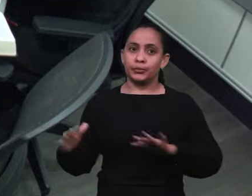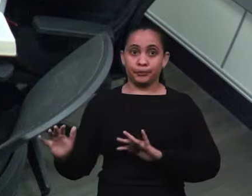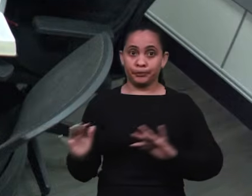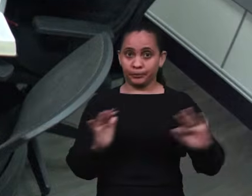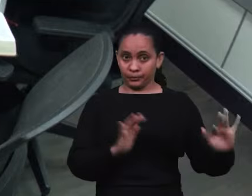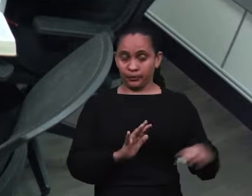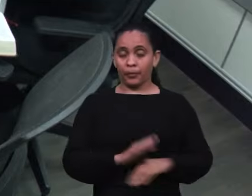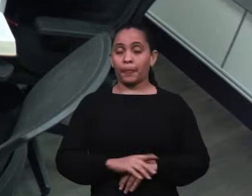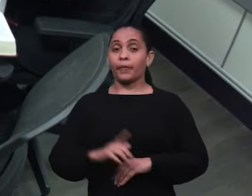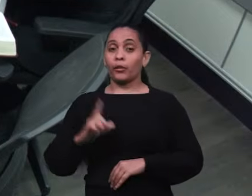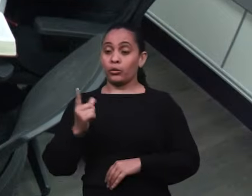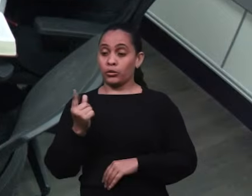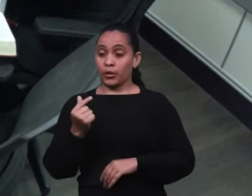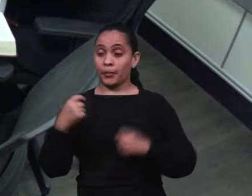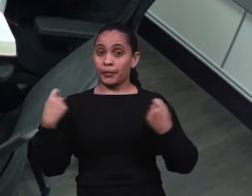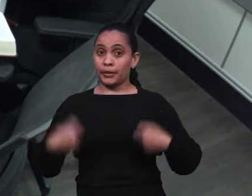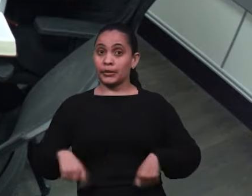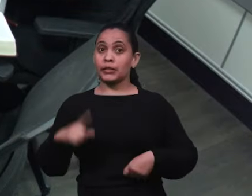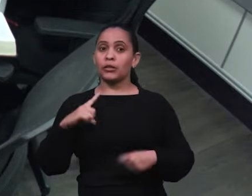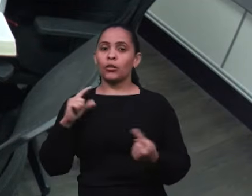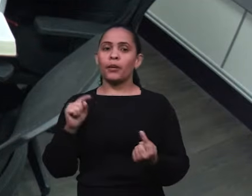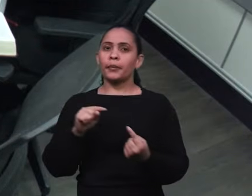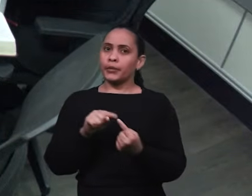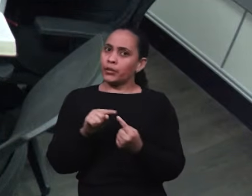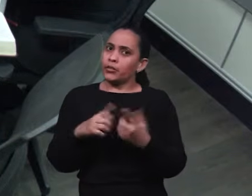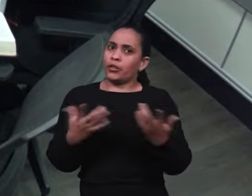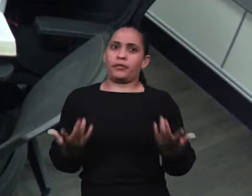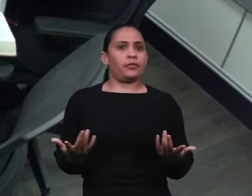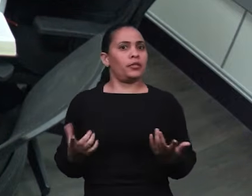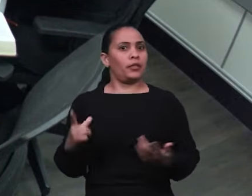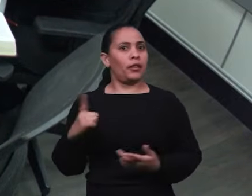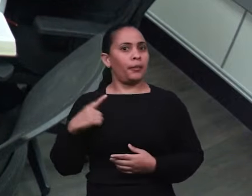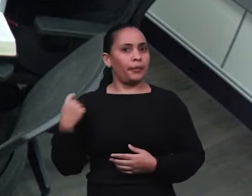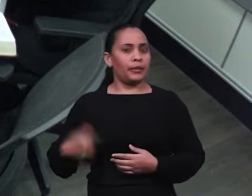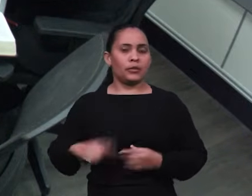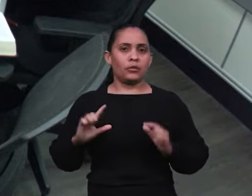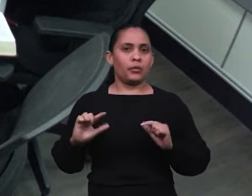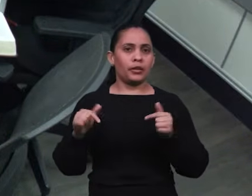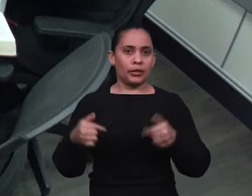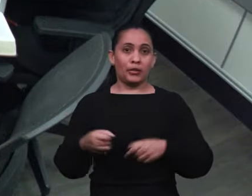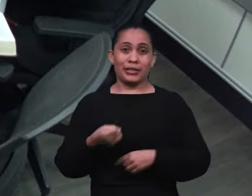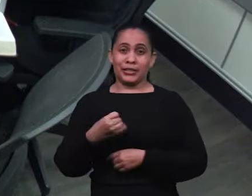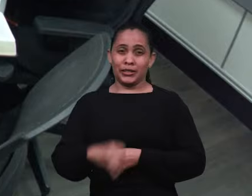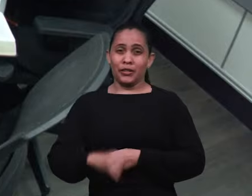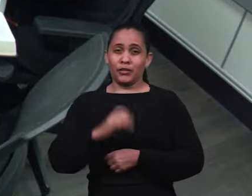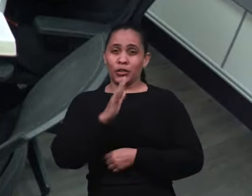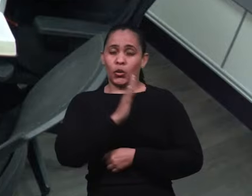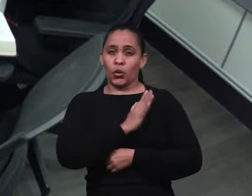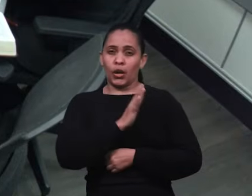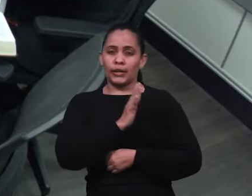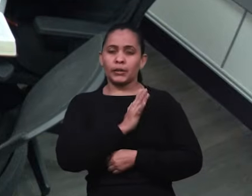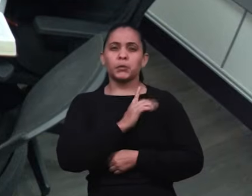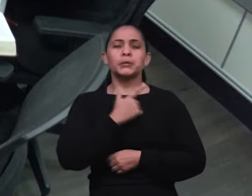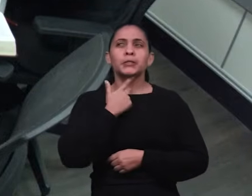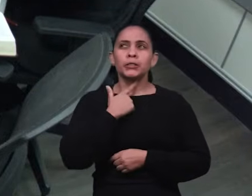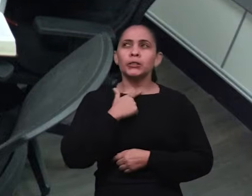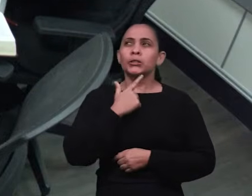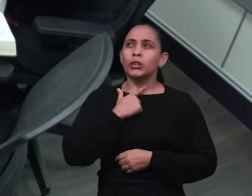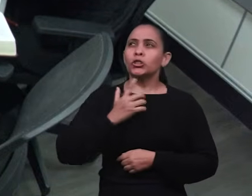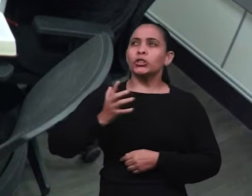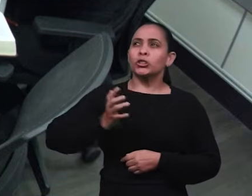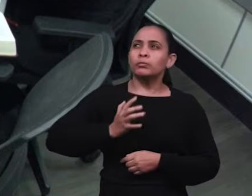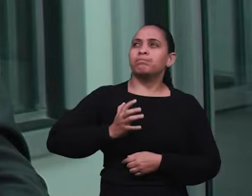um propósito, né? E um propósito benéfico. Então, você não colocar o coração naquilo,